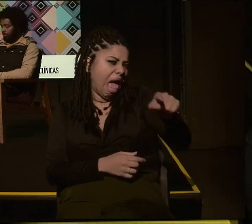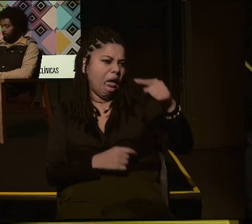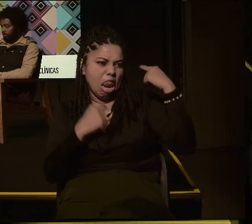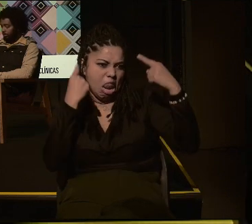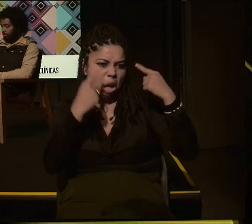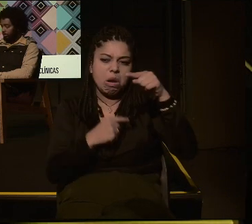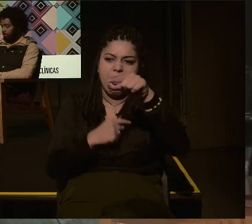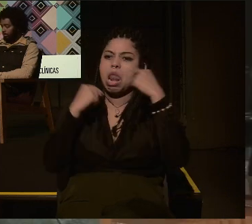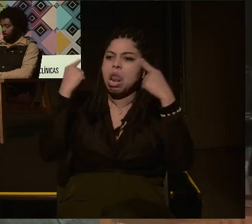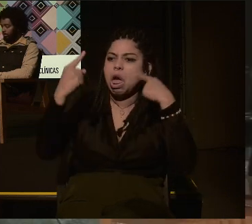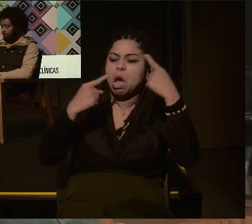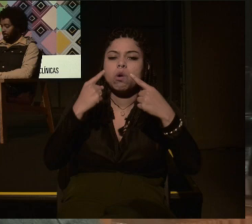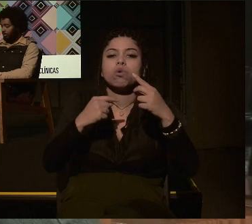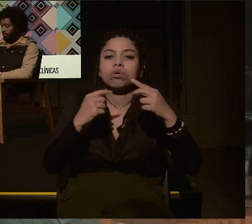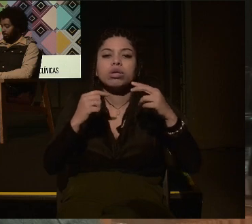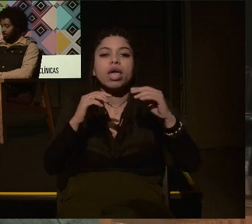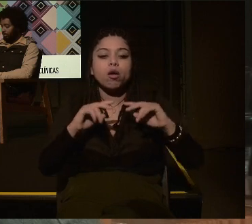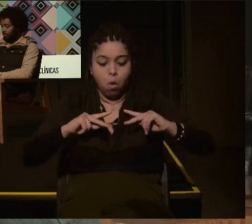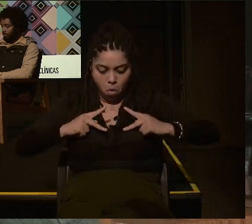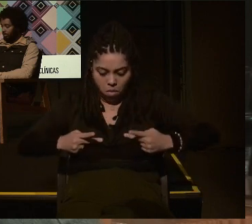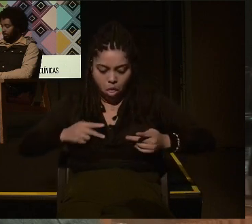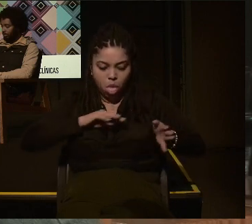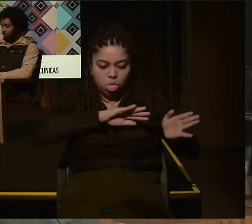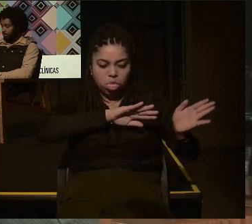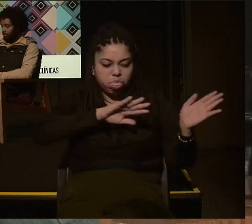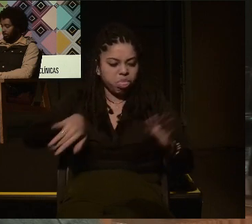manicomial, ele